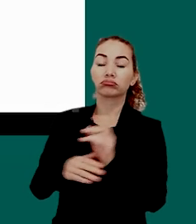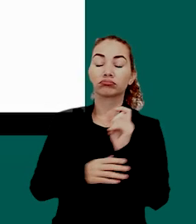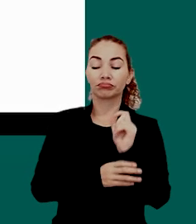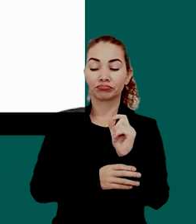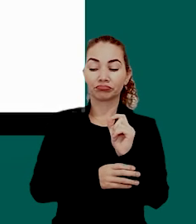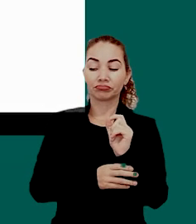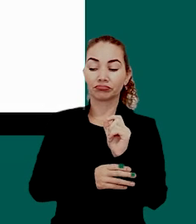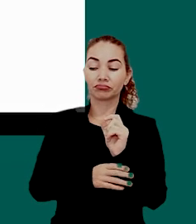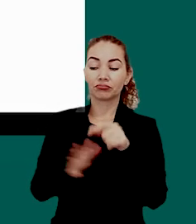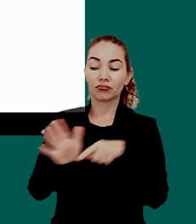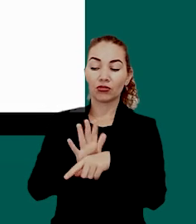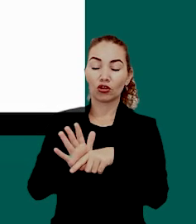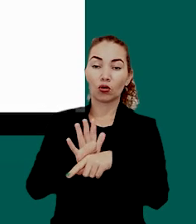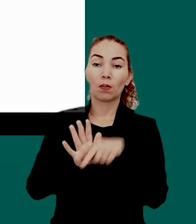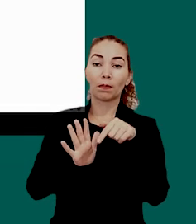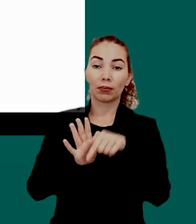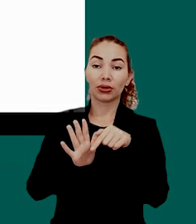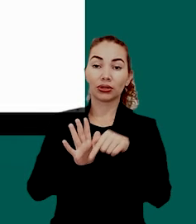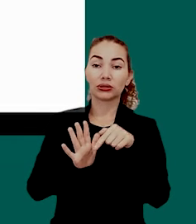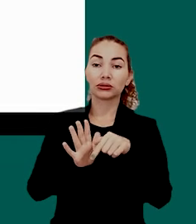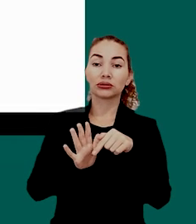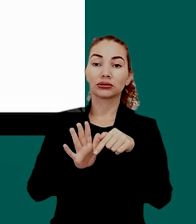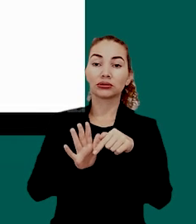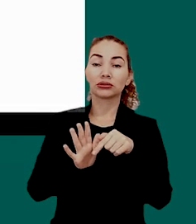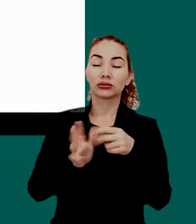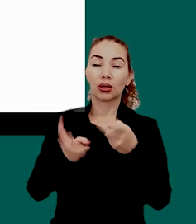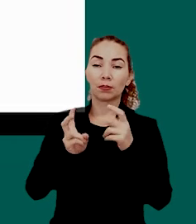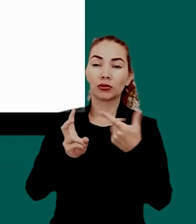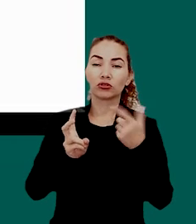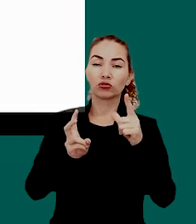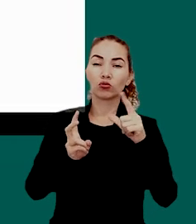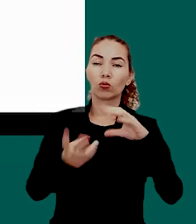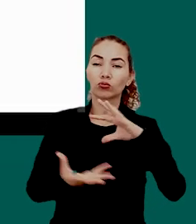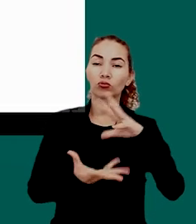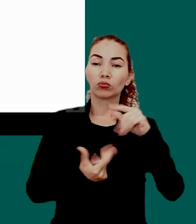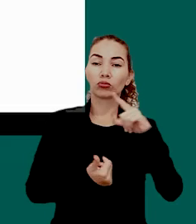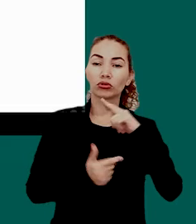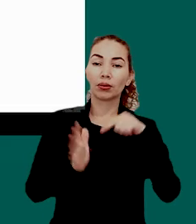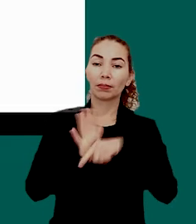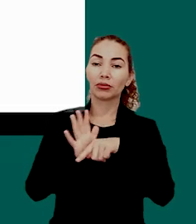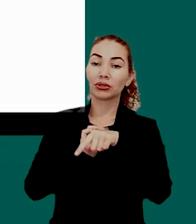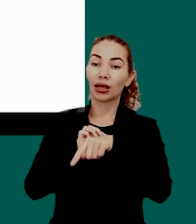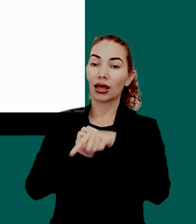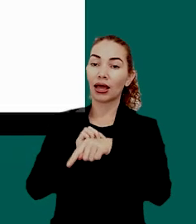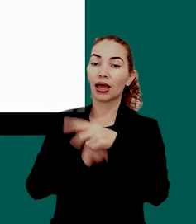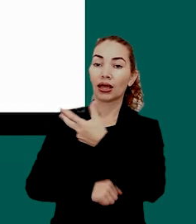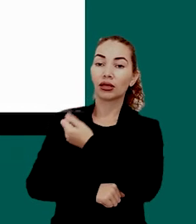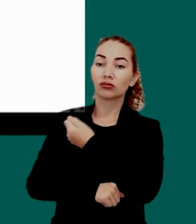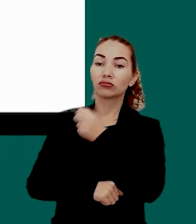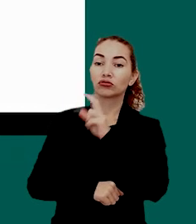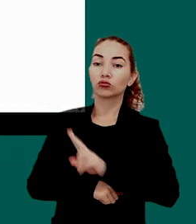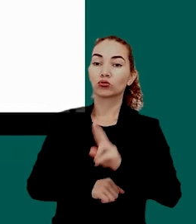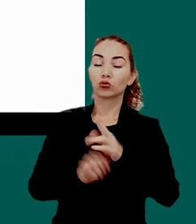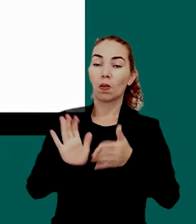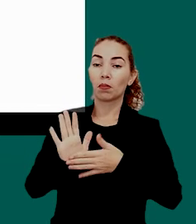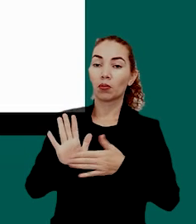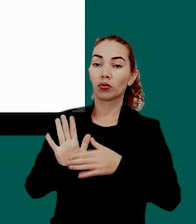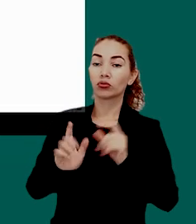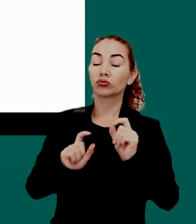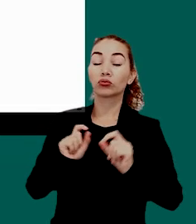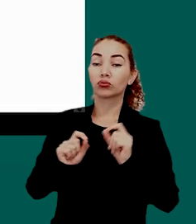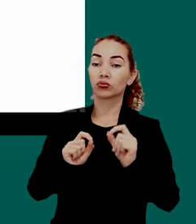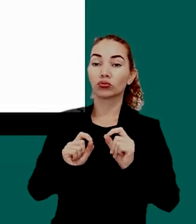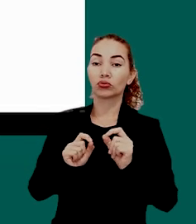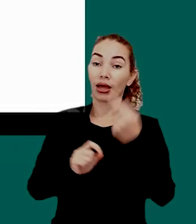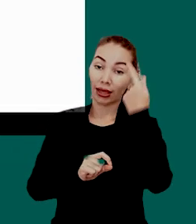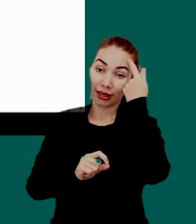Calmette-Guerin, é um instituto de pesquisa australiano e depois dele diversos outros institutos no mundo têm estudado essa vacina com o chamado uso reproposto, né?